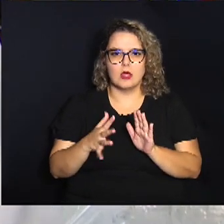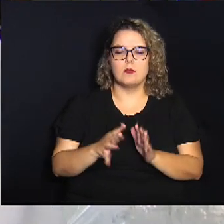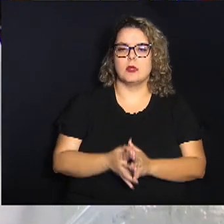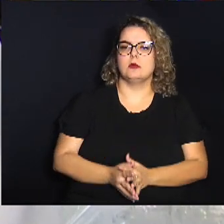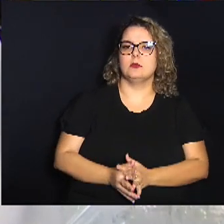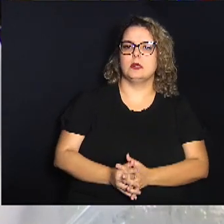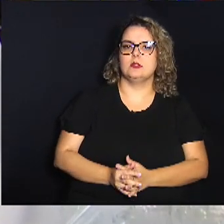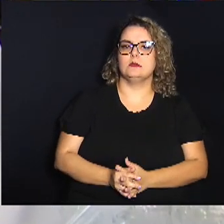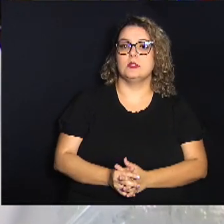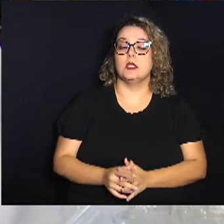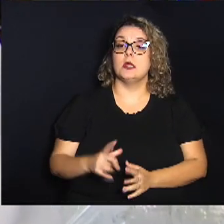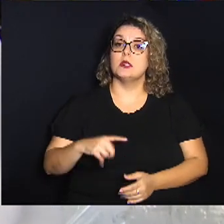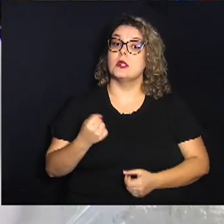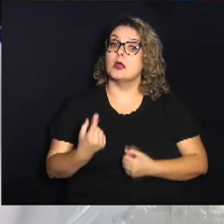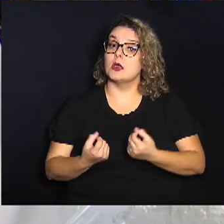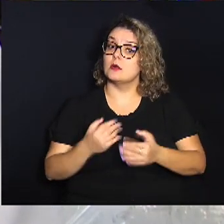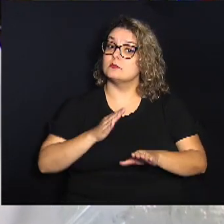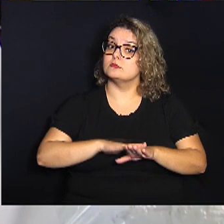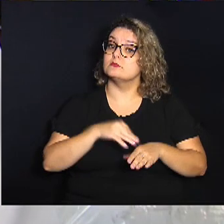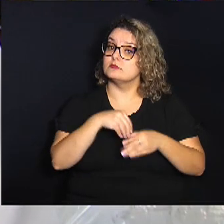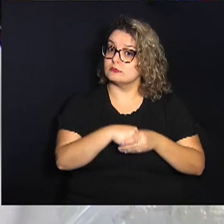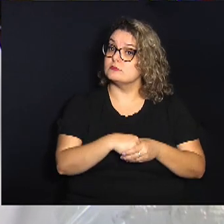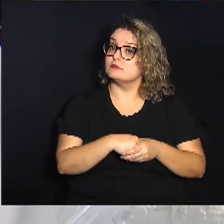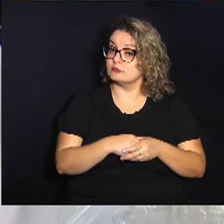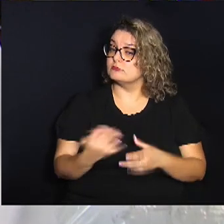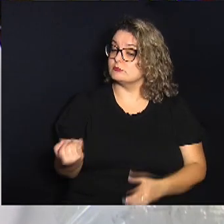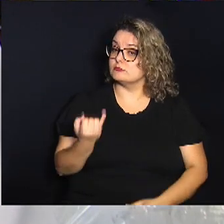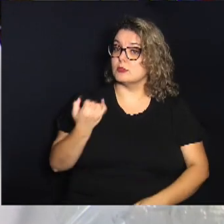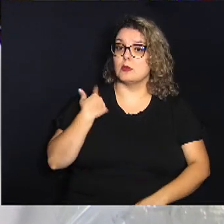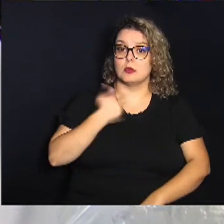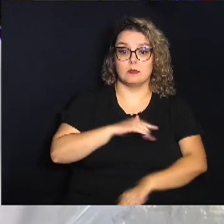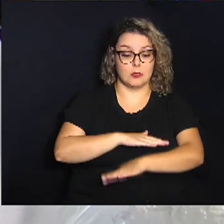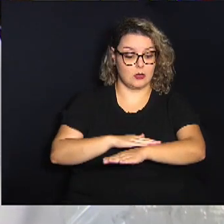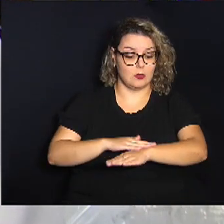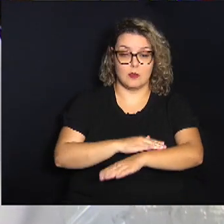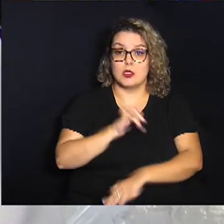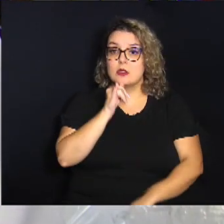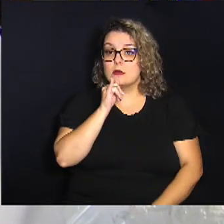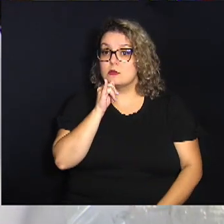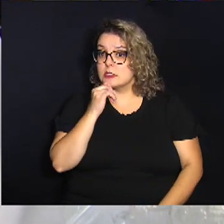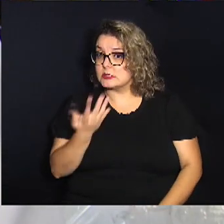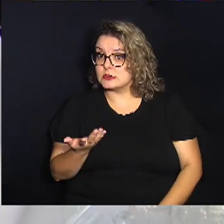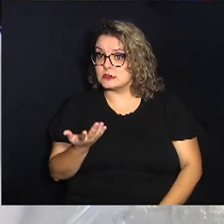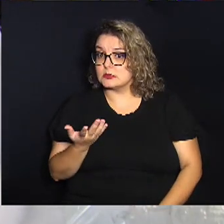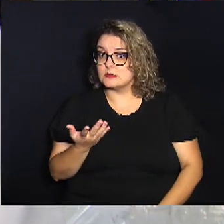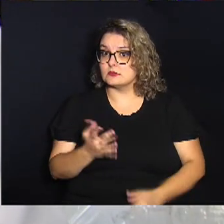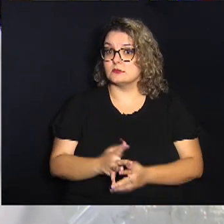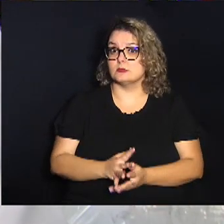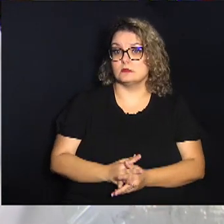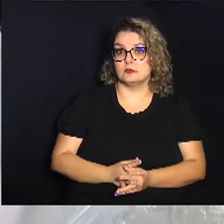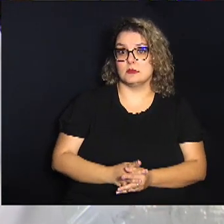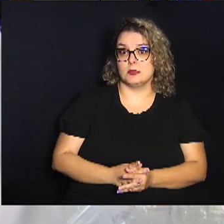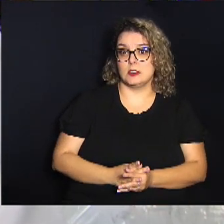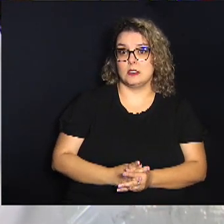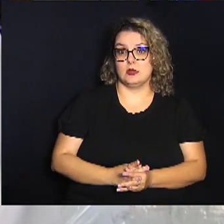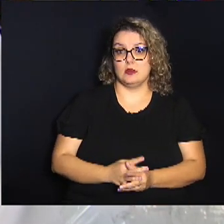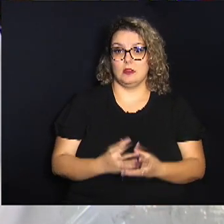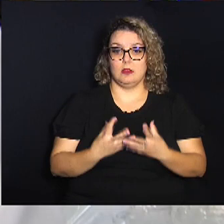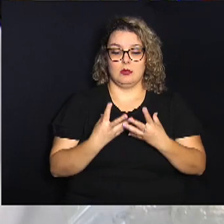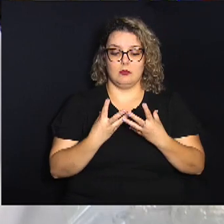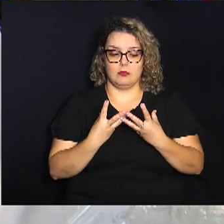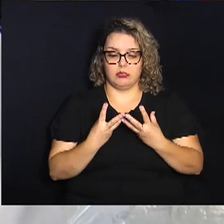ele tem algumas atividades bastante interessantes para a nossa pele, como por exemplo, impedir a degradação do nosso